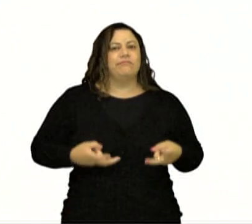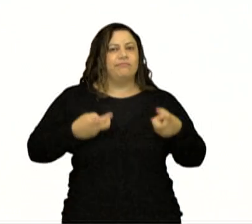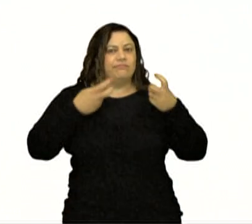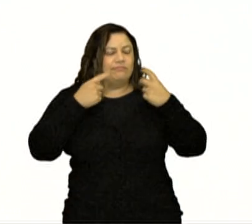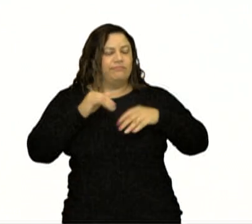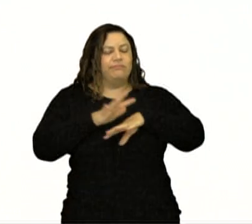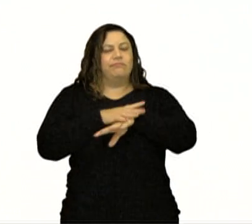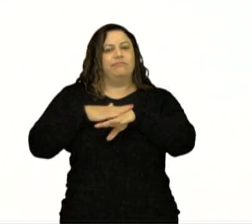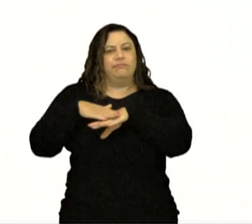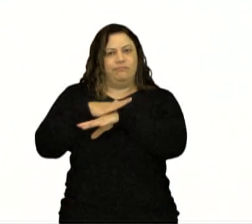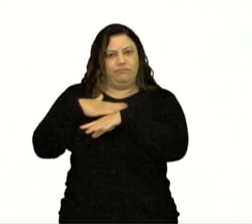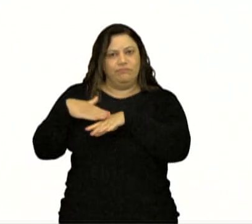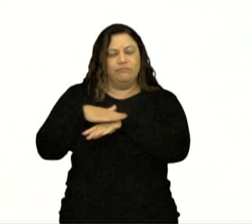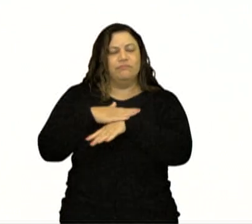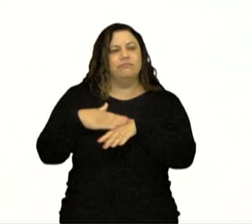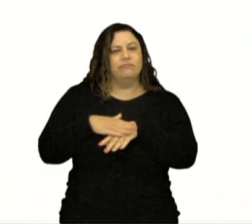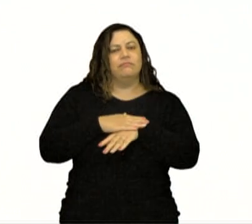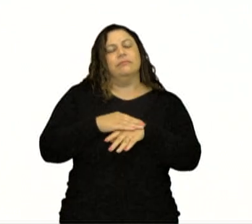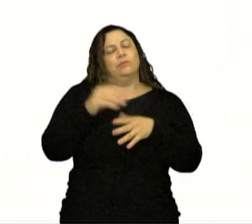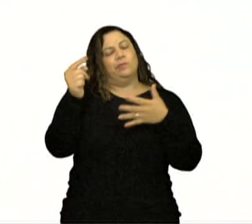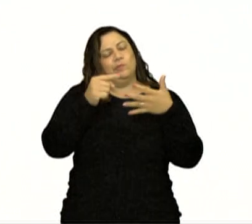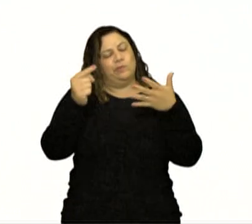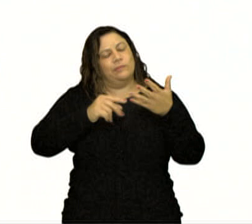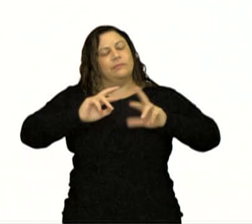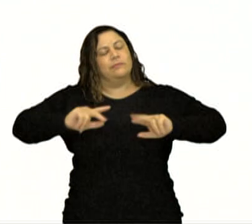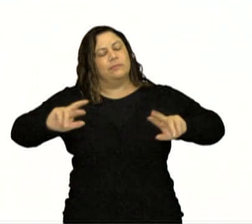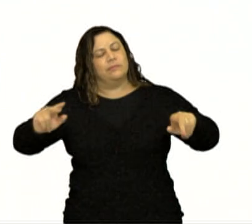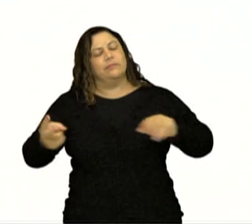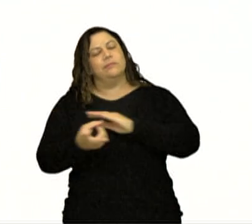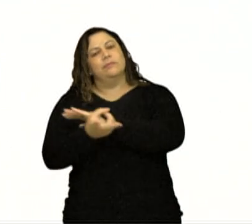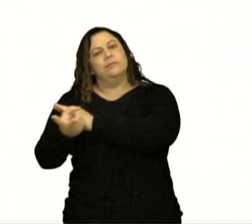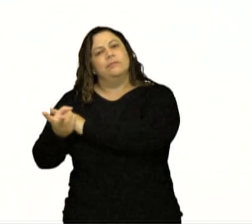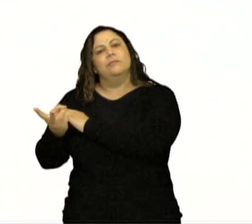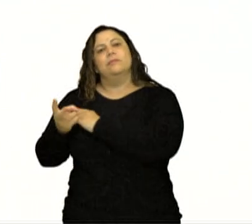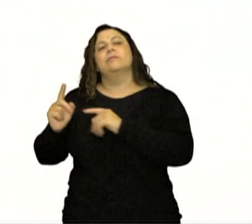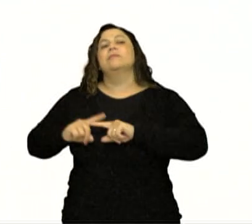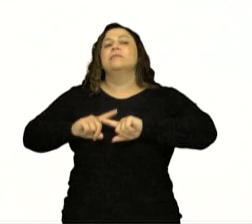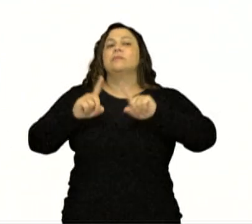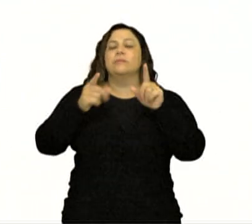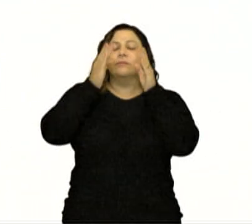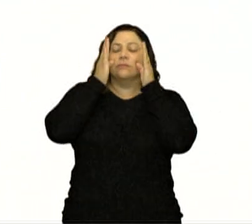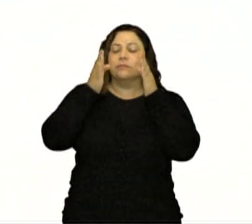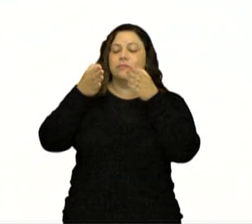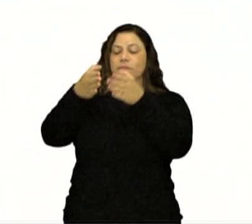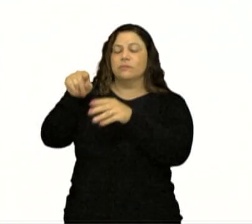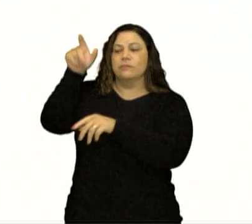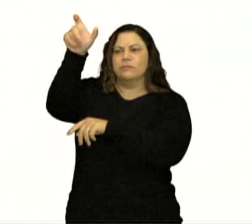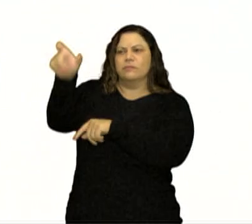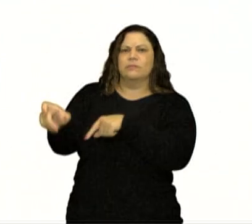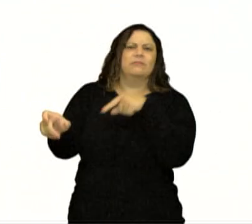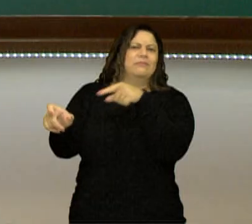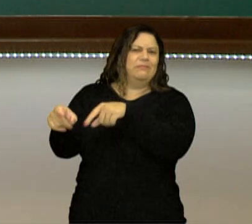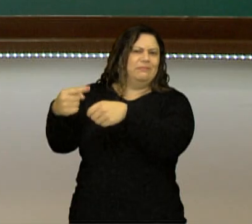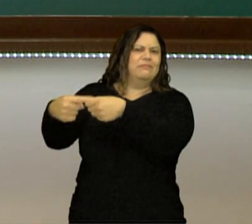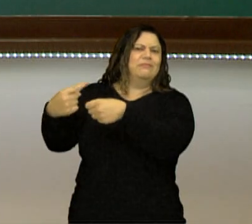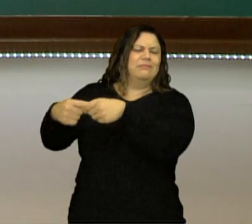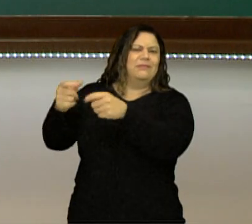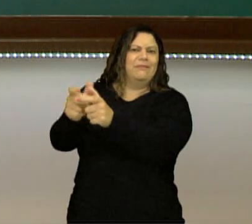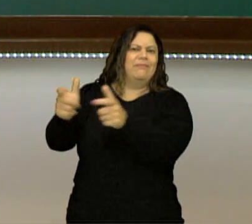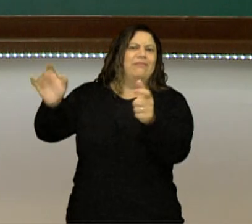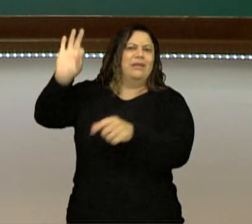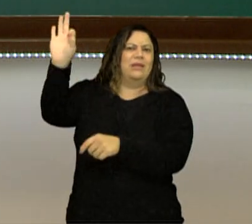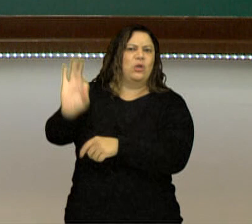Tá? Existem, logicamente, vários cuidados que tem que ter, mas nesse distrito especificamente, as taxas são as maiores do